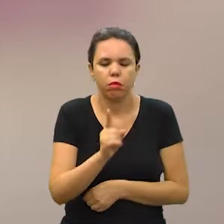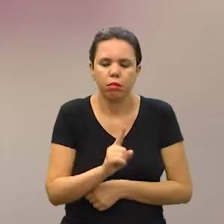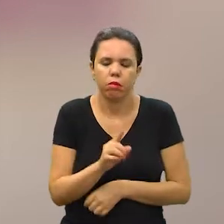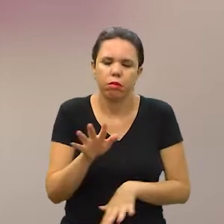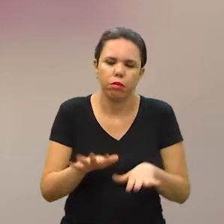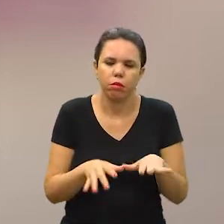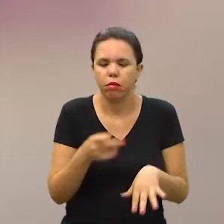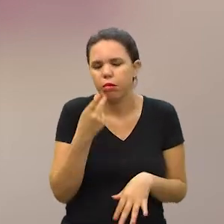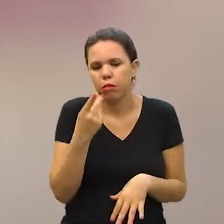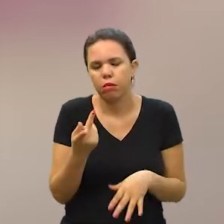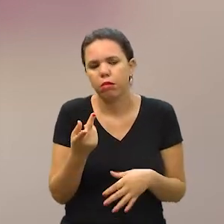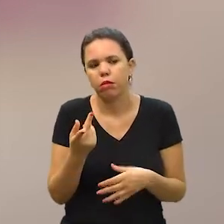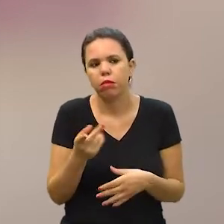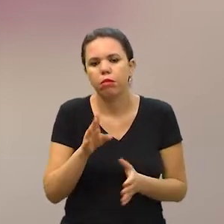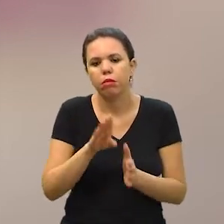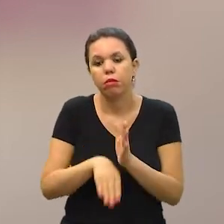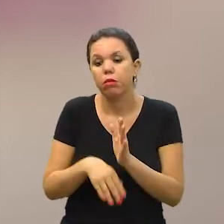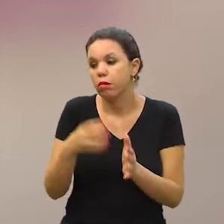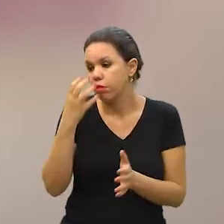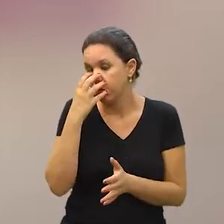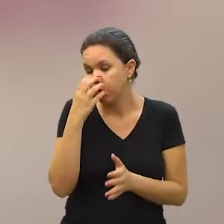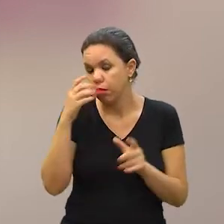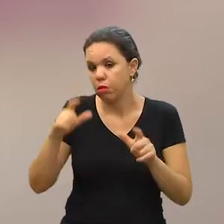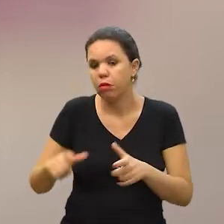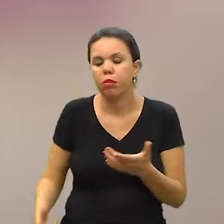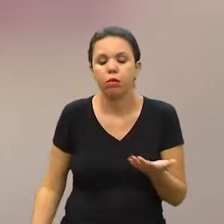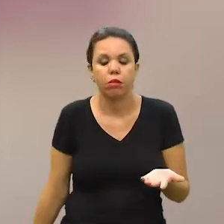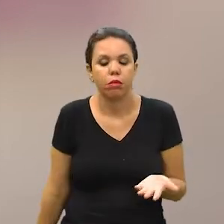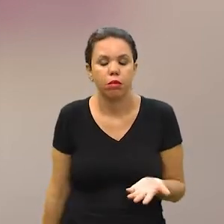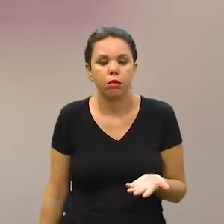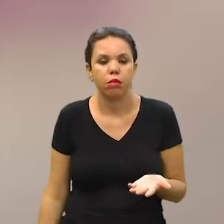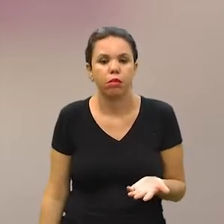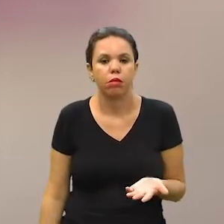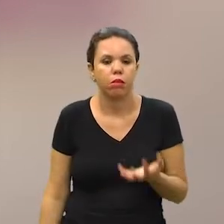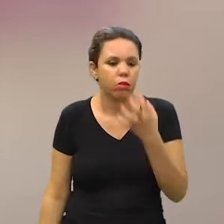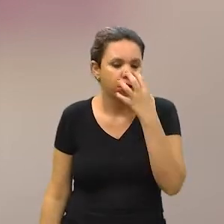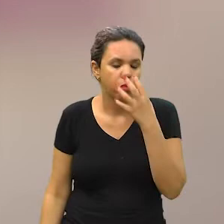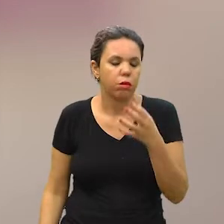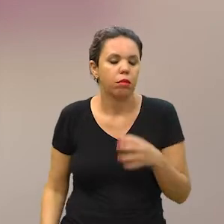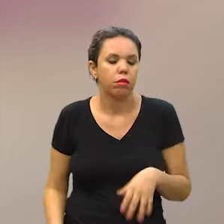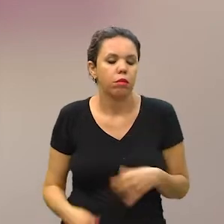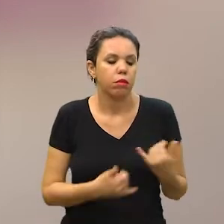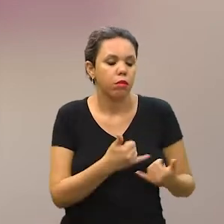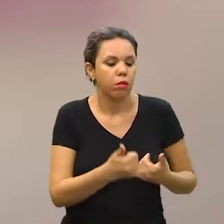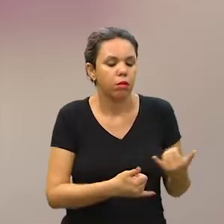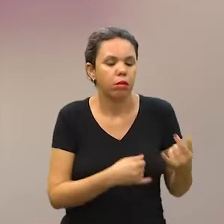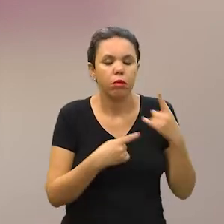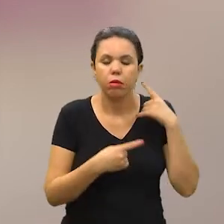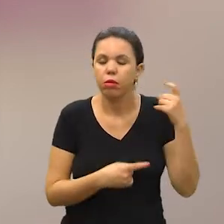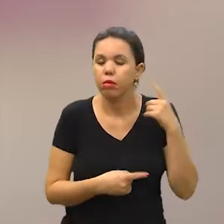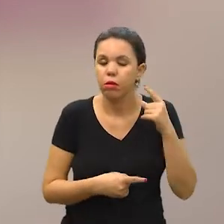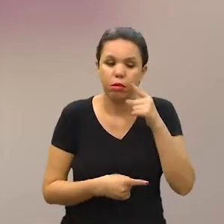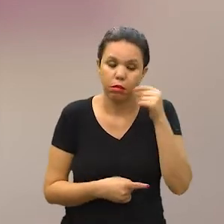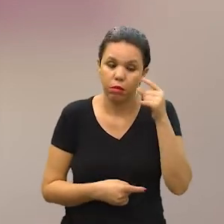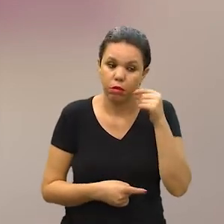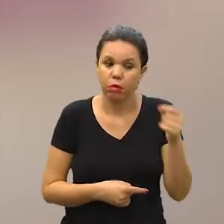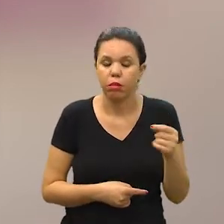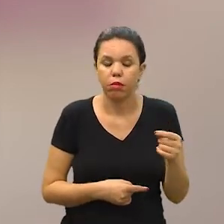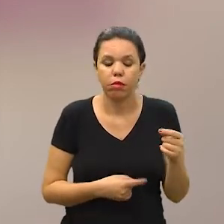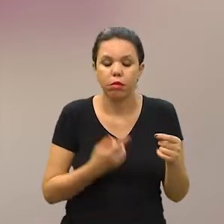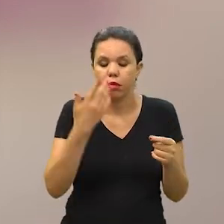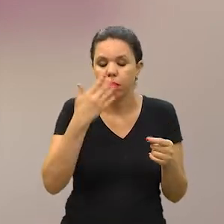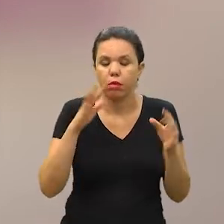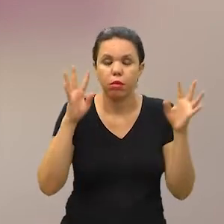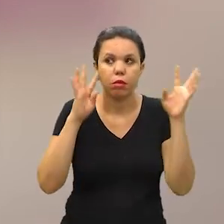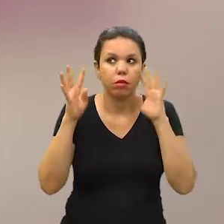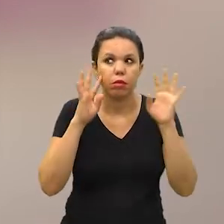conseguir. Às vezes a gente fala até assim, ó, tira o cachorro do ambiente. Porque às vezes o cachorro vai, mexe ali, faz algum barulhinho, o gato, e